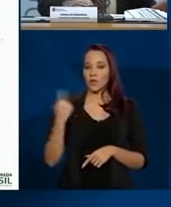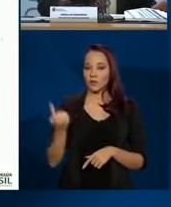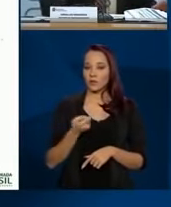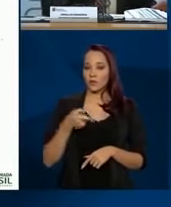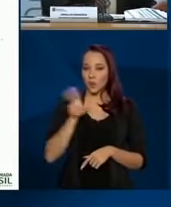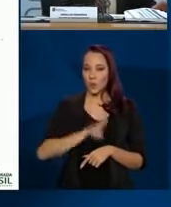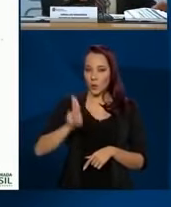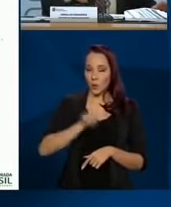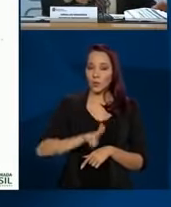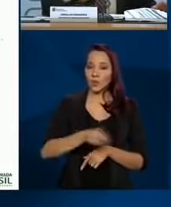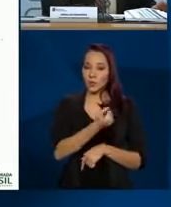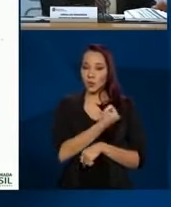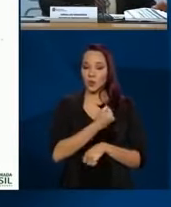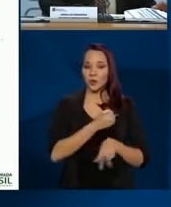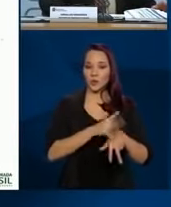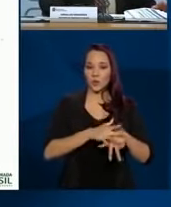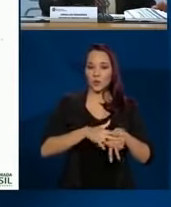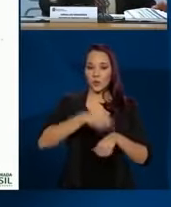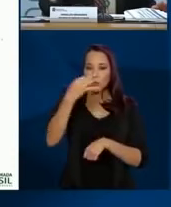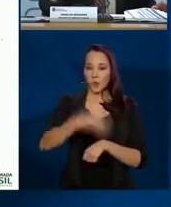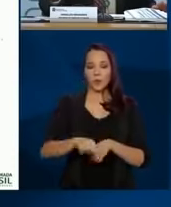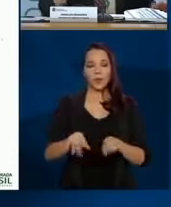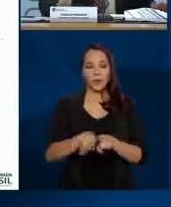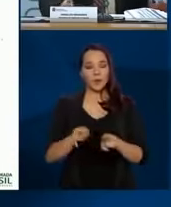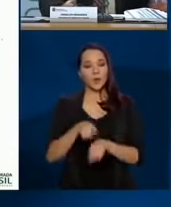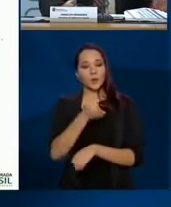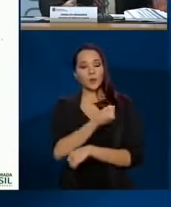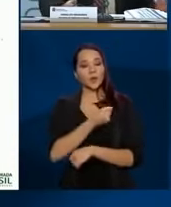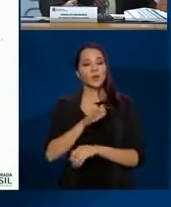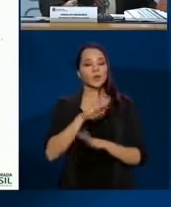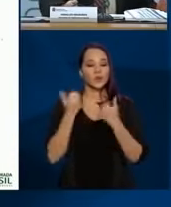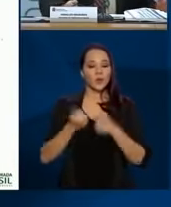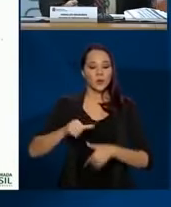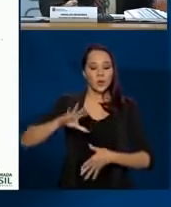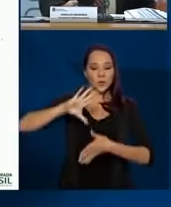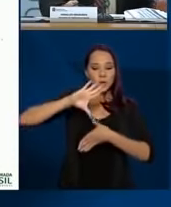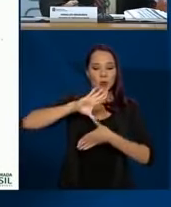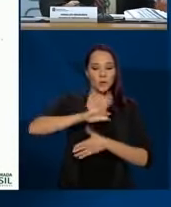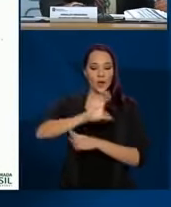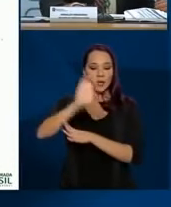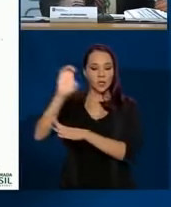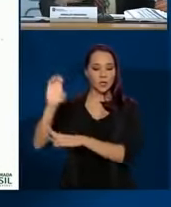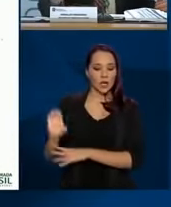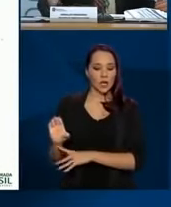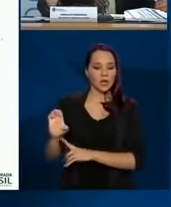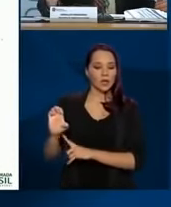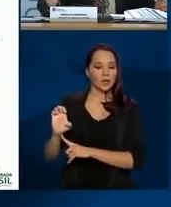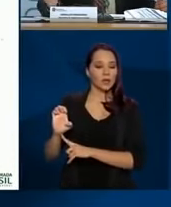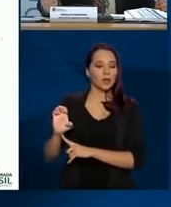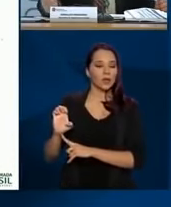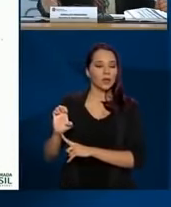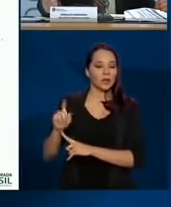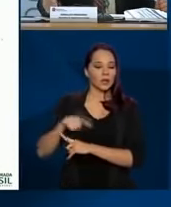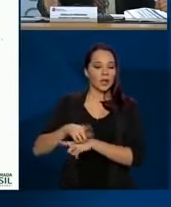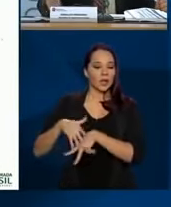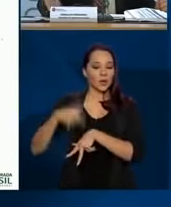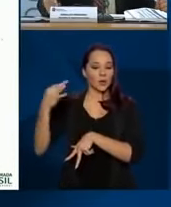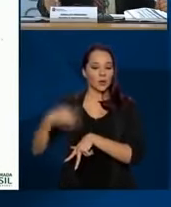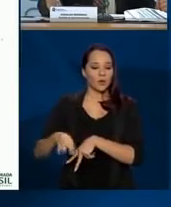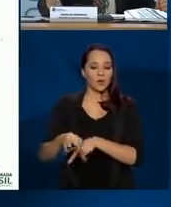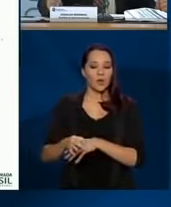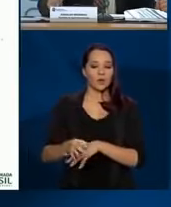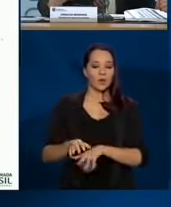né, tanto no número de casos como no número de óbitos. No mapa à esquerda está o caso e no mapa à direita